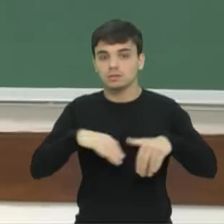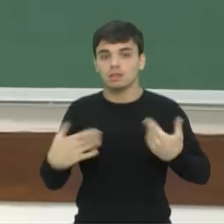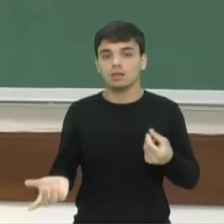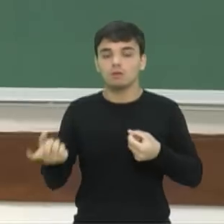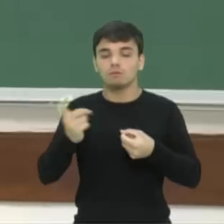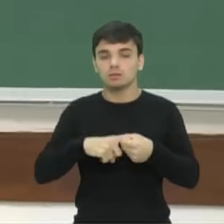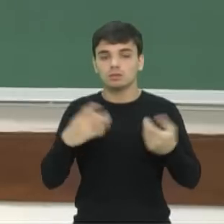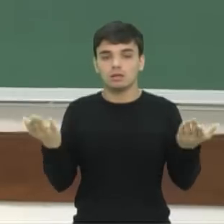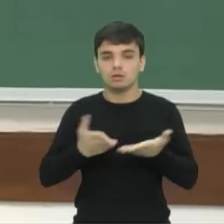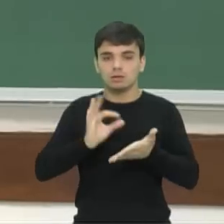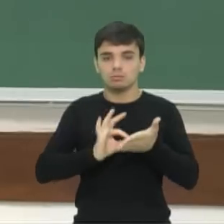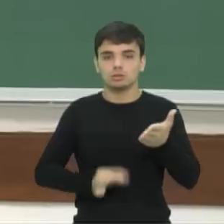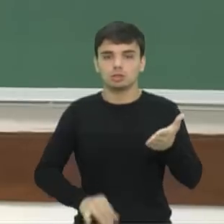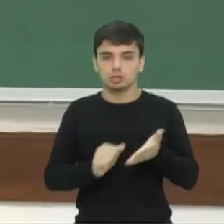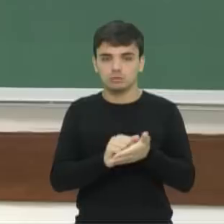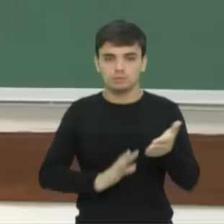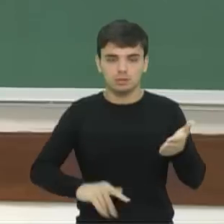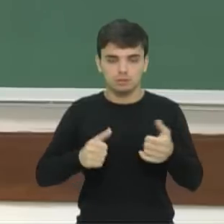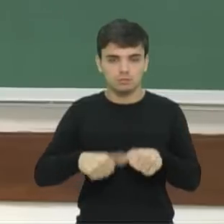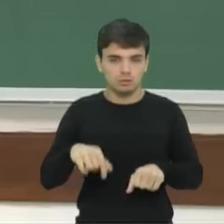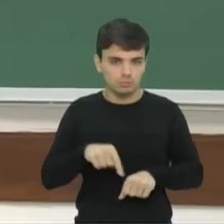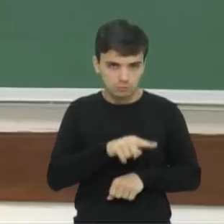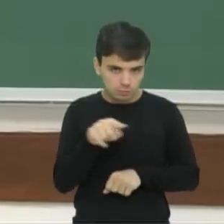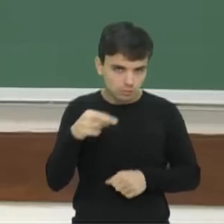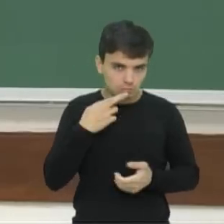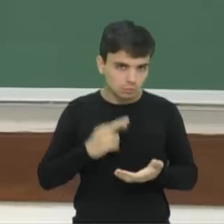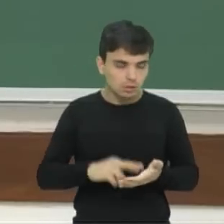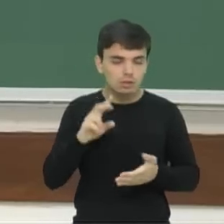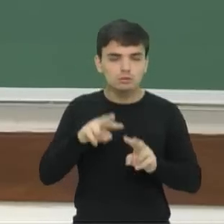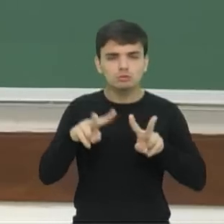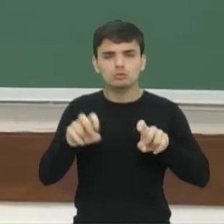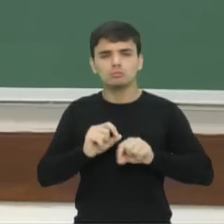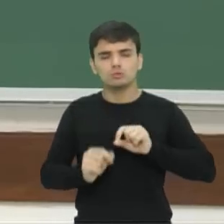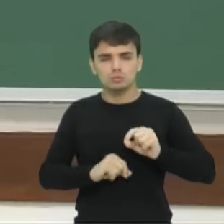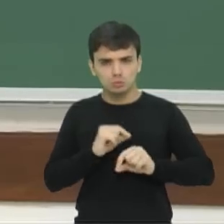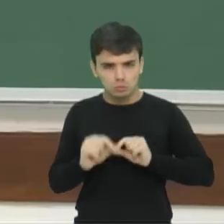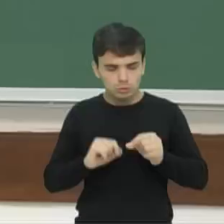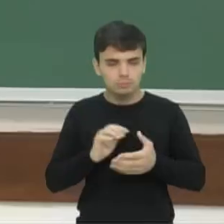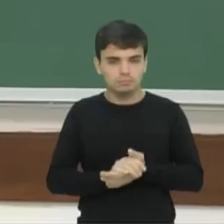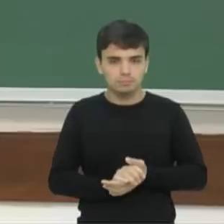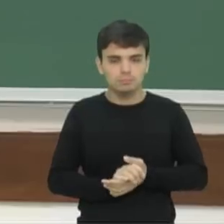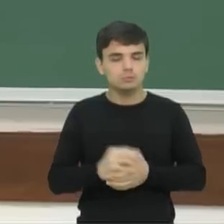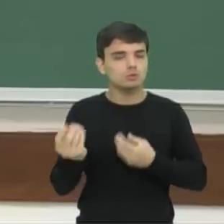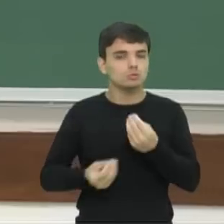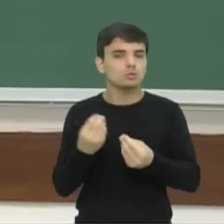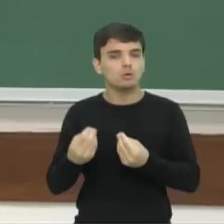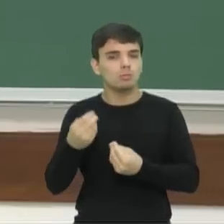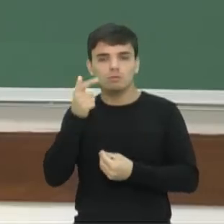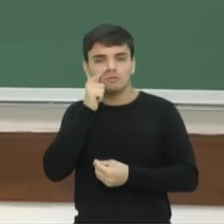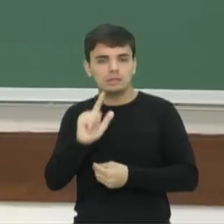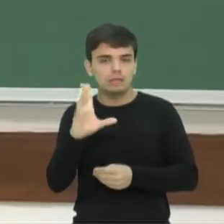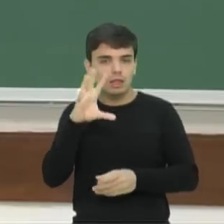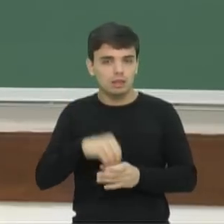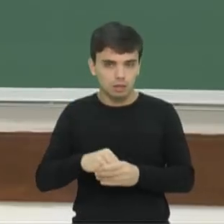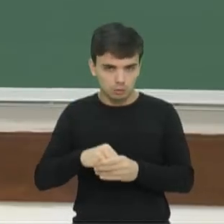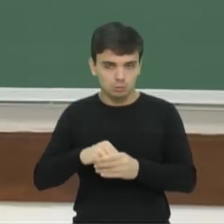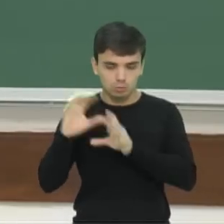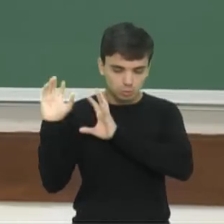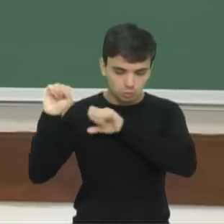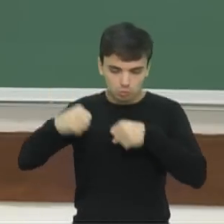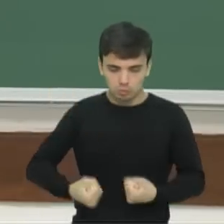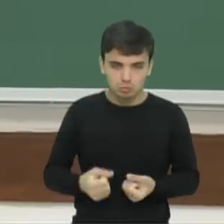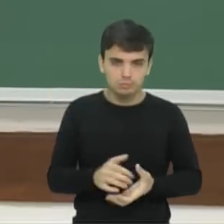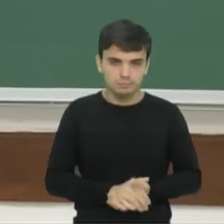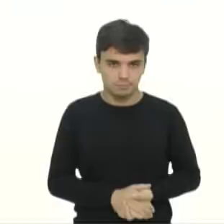Retornamos então, galera, com a correção do exercício que tinha ficado aqui para vocês, que era o quê? As formas de se vencer no judô. Estas formas